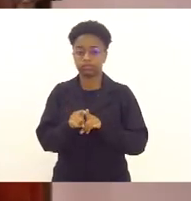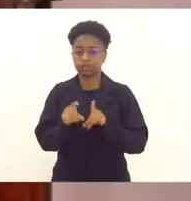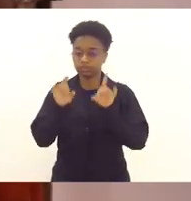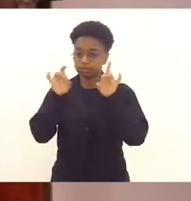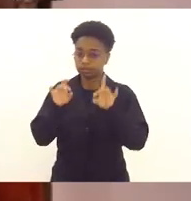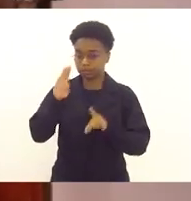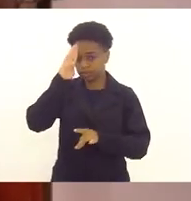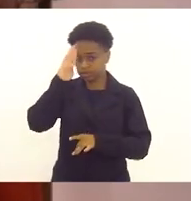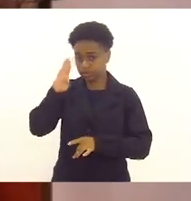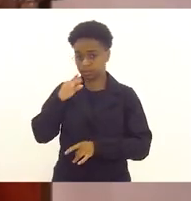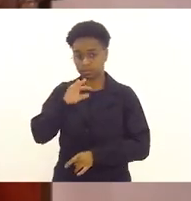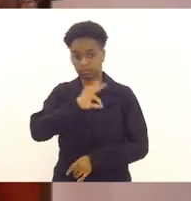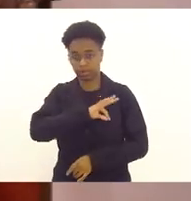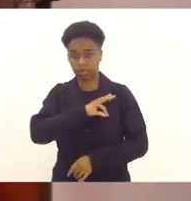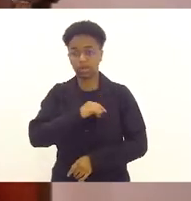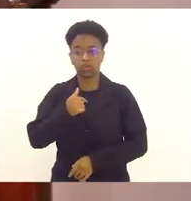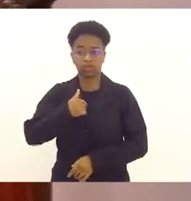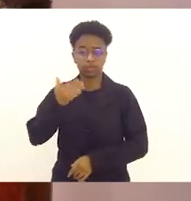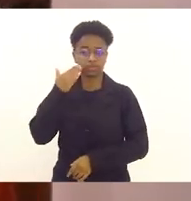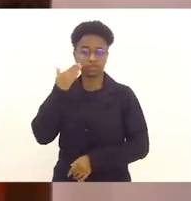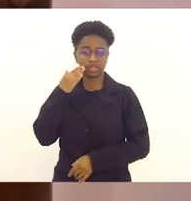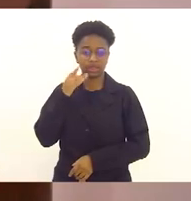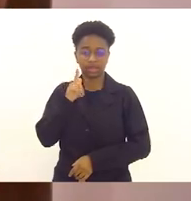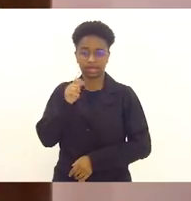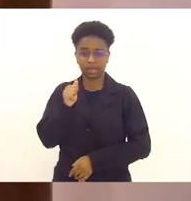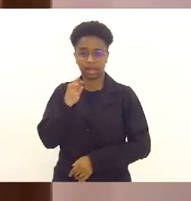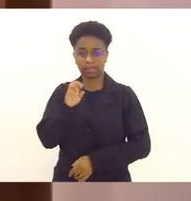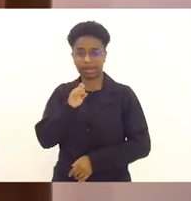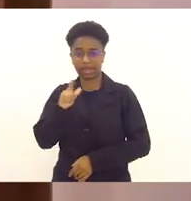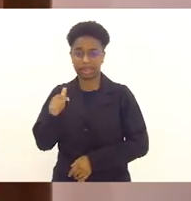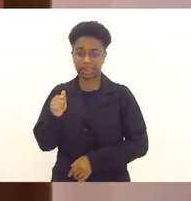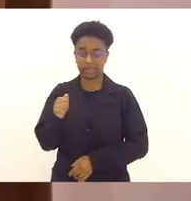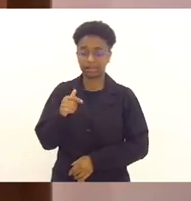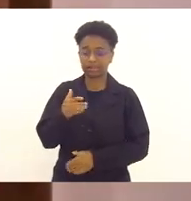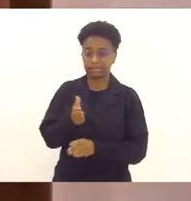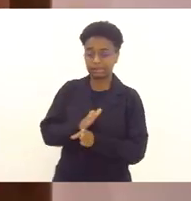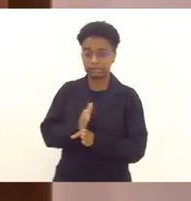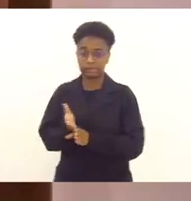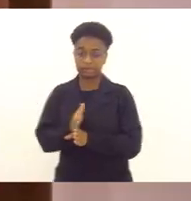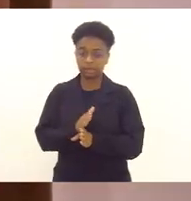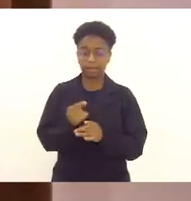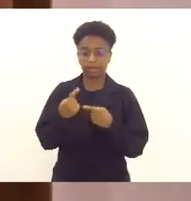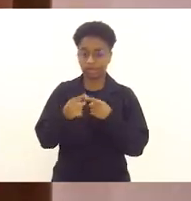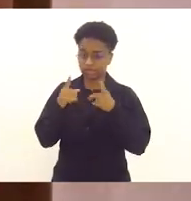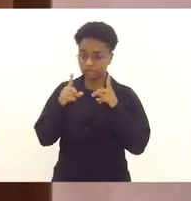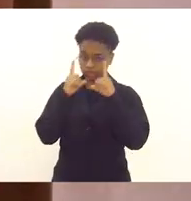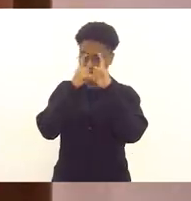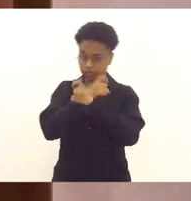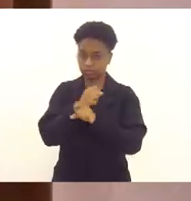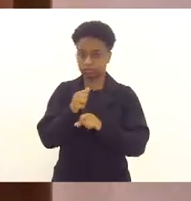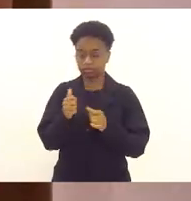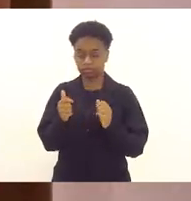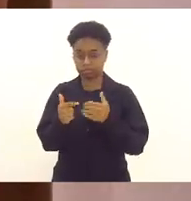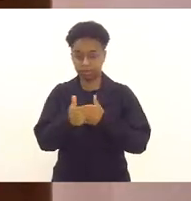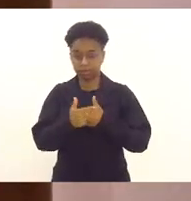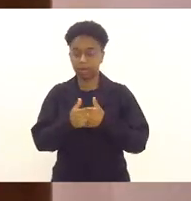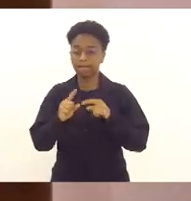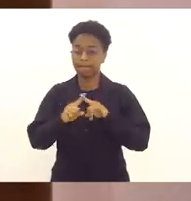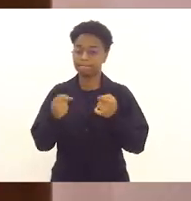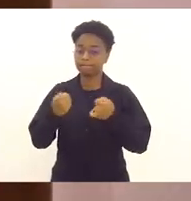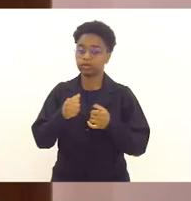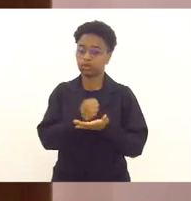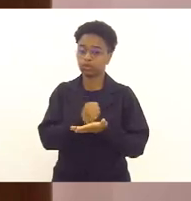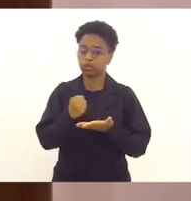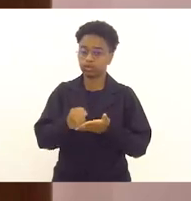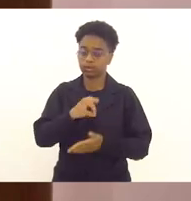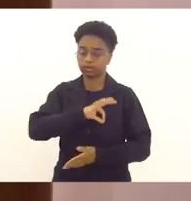e aí eu sei que a doutora Gabriela fica aqui um pouco na berlinda porque também é difícil esse papel nós precisamos ter contratação de policiais mulheres